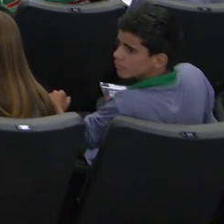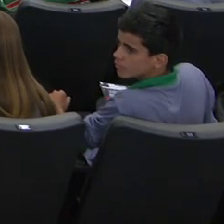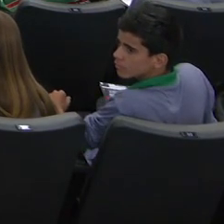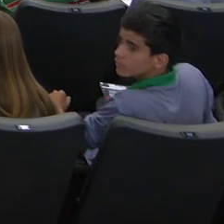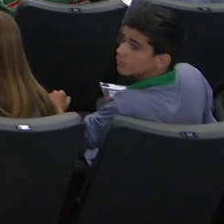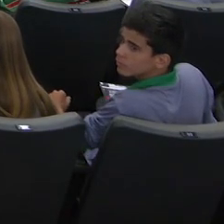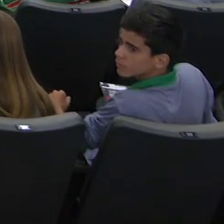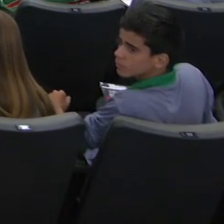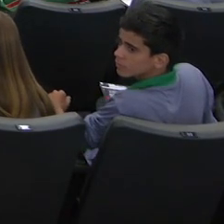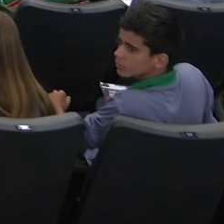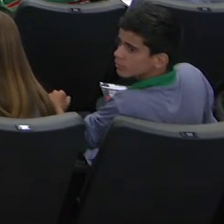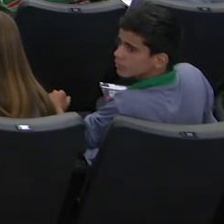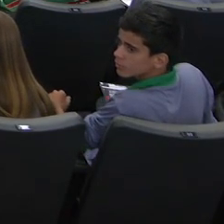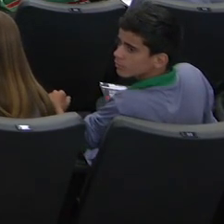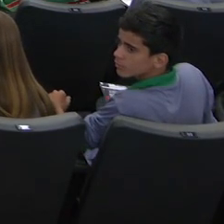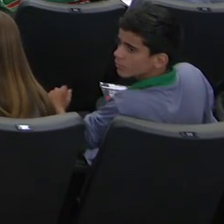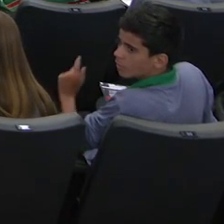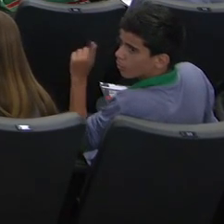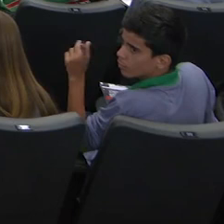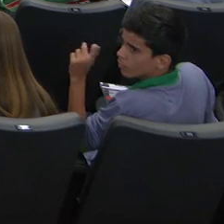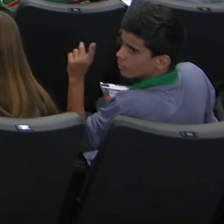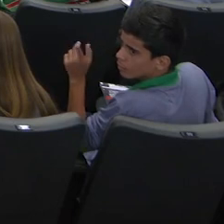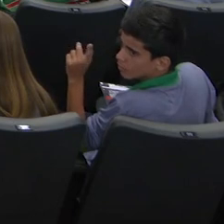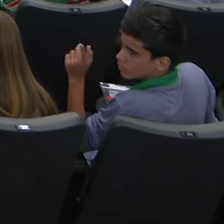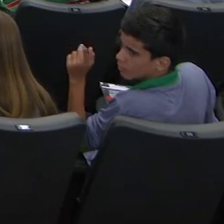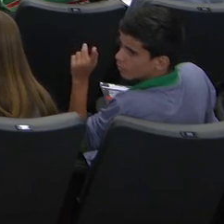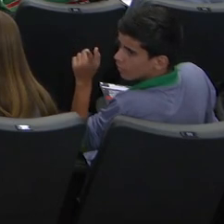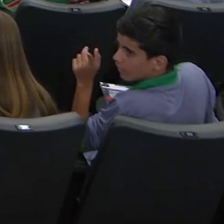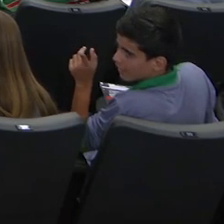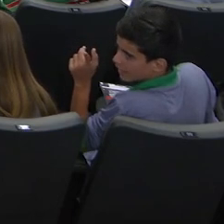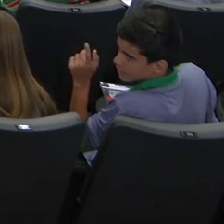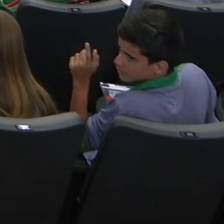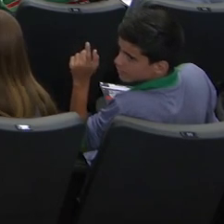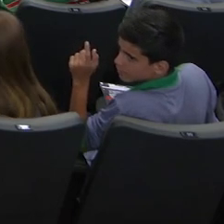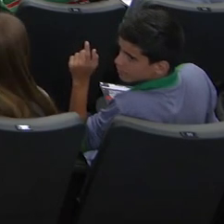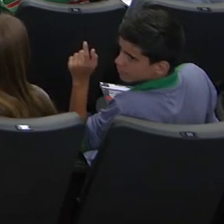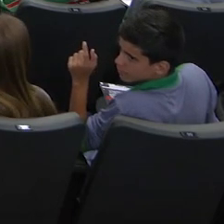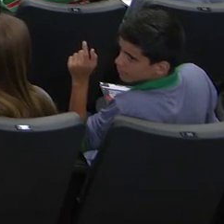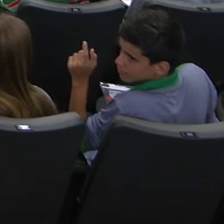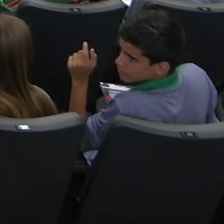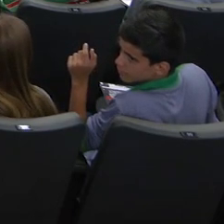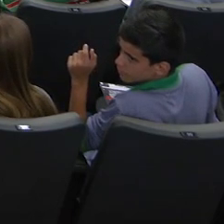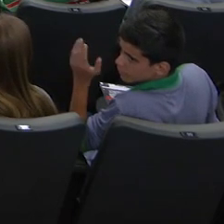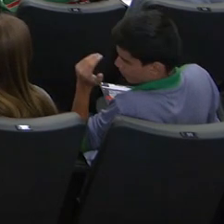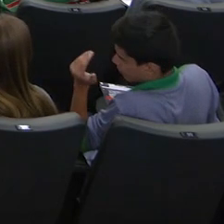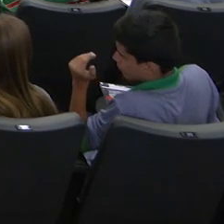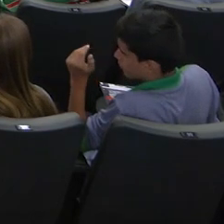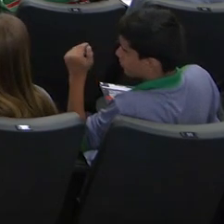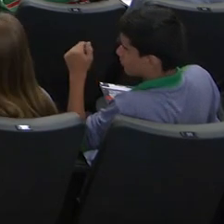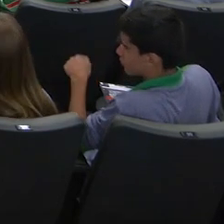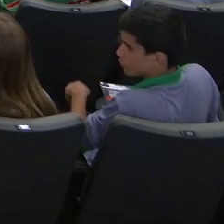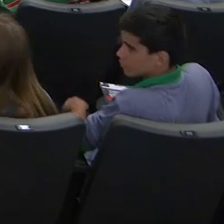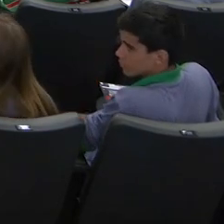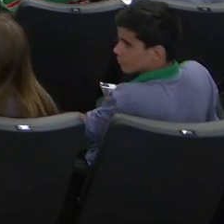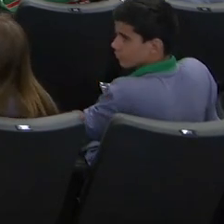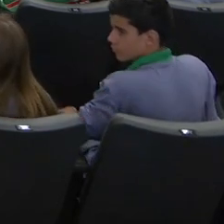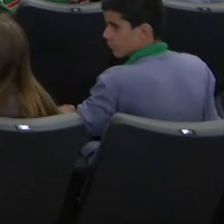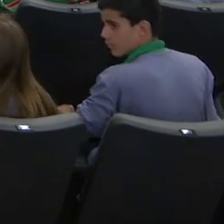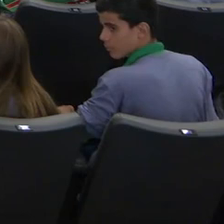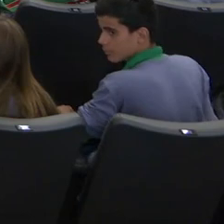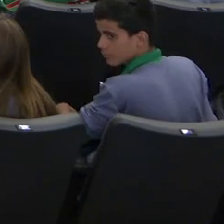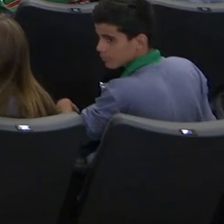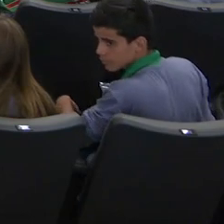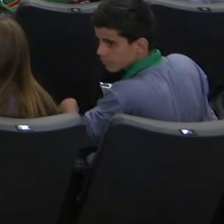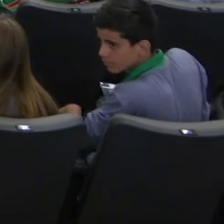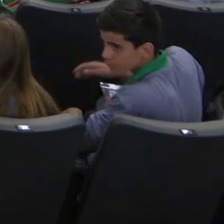educação mais uma vez Bom dia pois não Beatriz mais vez Bom dia 10 minutos 10 minutos para cada